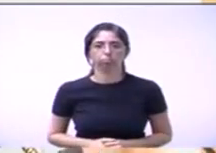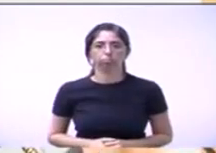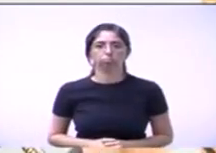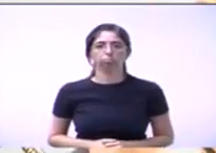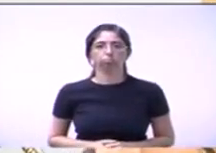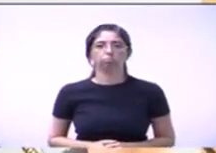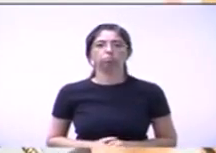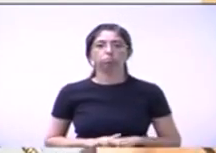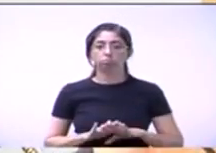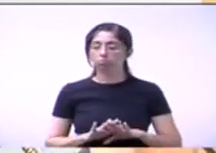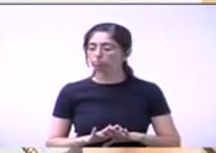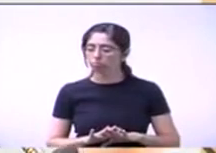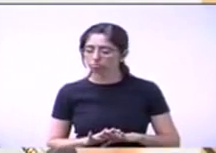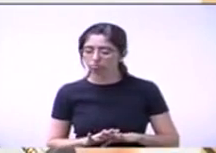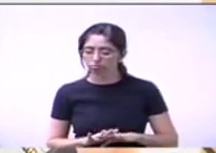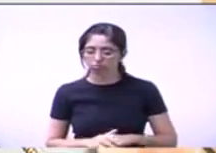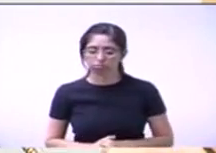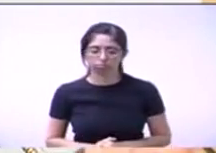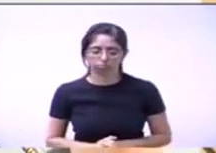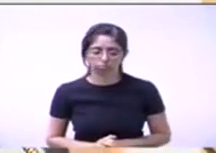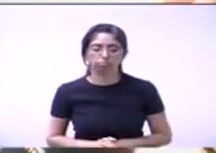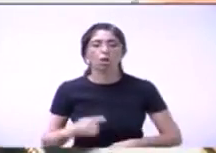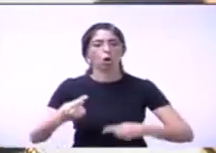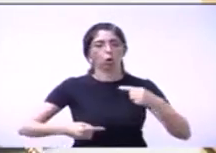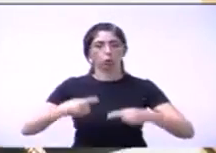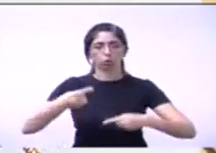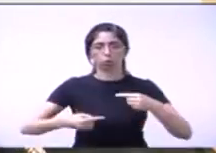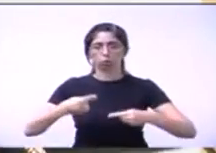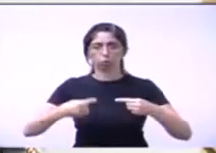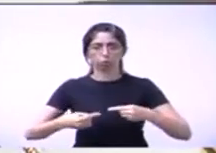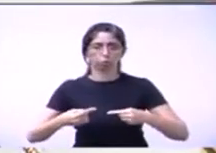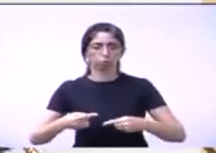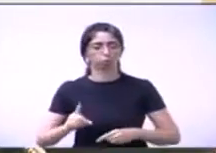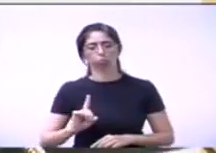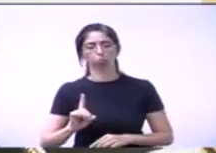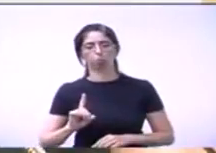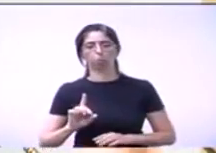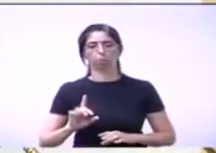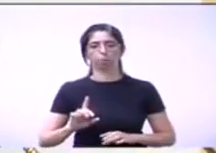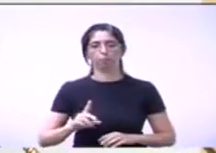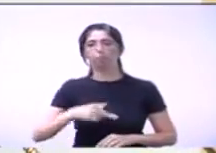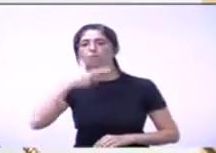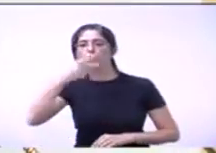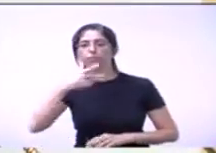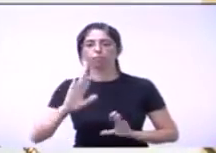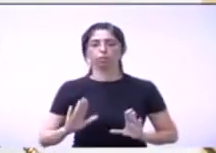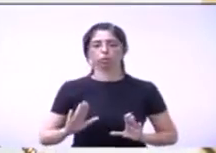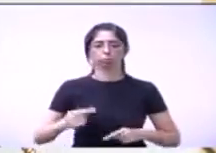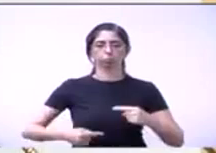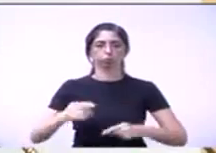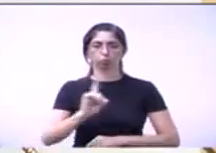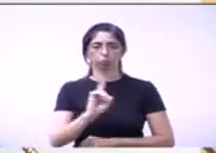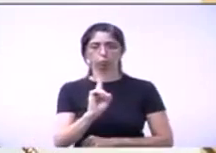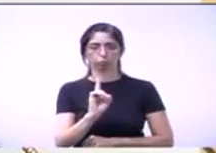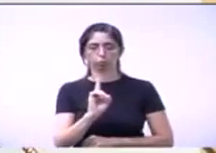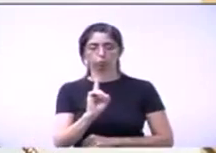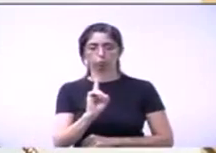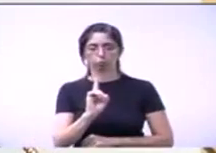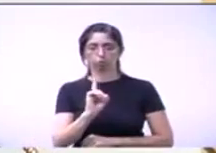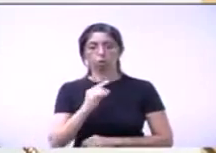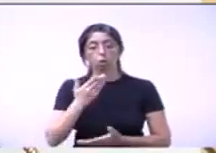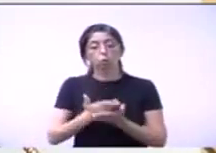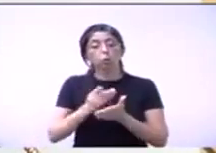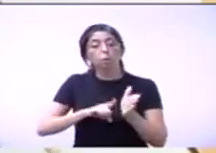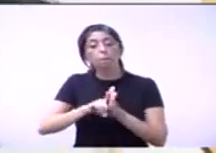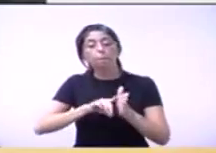esse não é um trabalho, isso aqui não é um discurso político, não é um discurso, isso aqui é um discurso em cima do que o projeto de lei beneficiará.